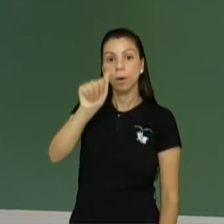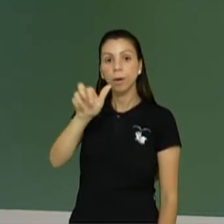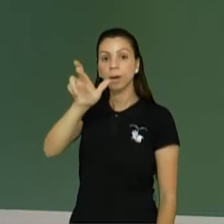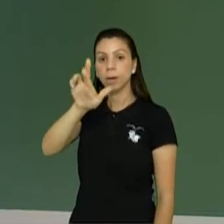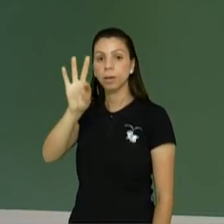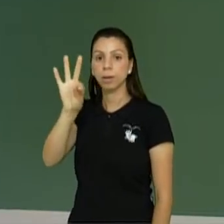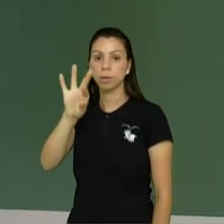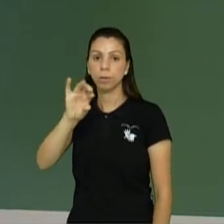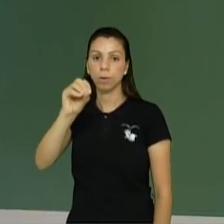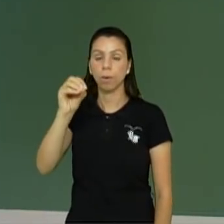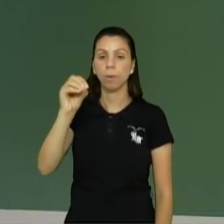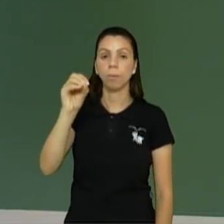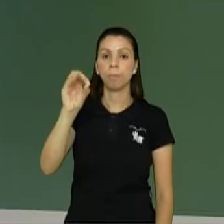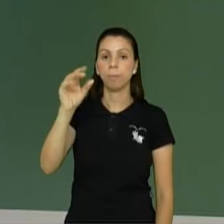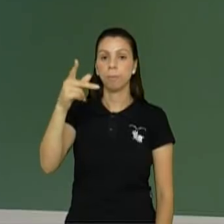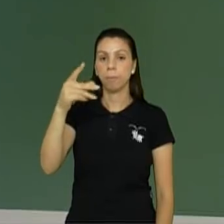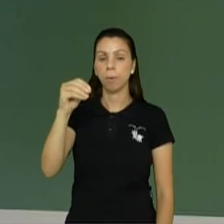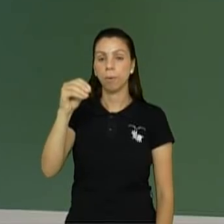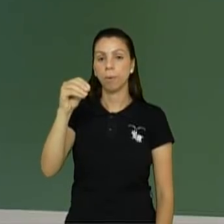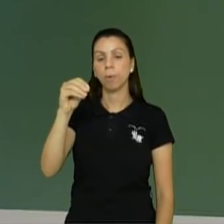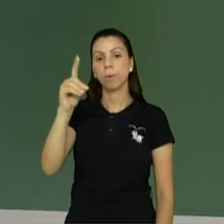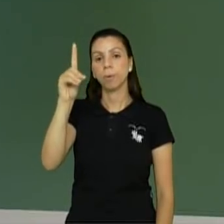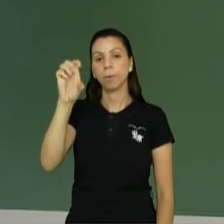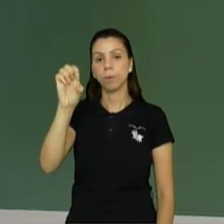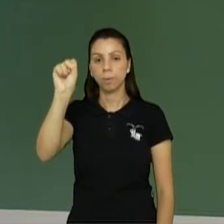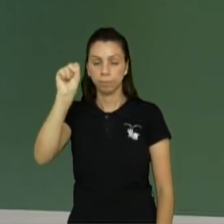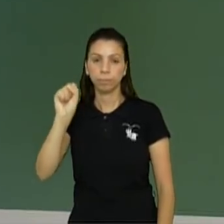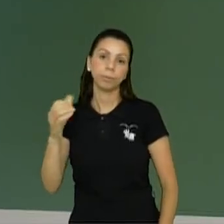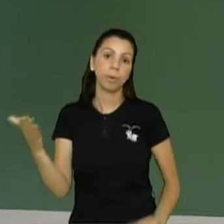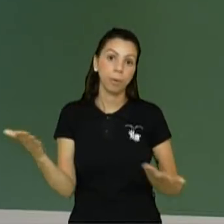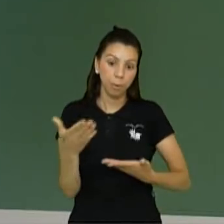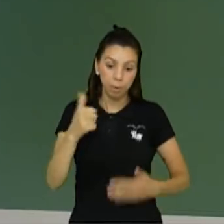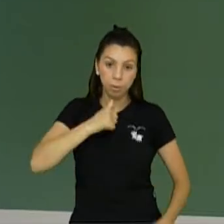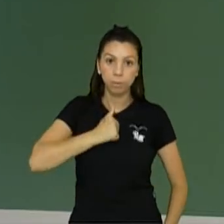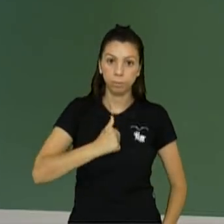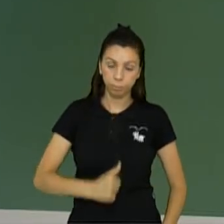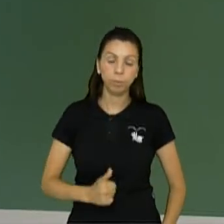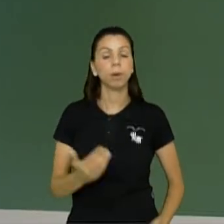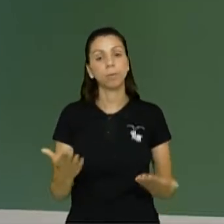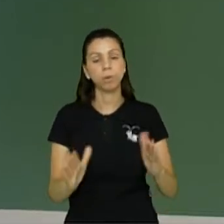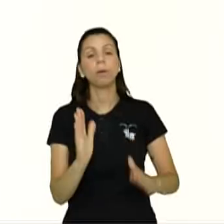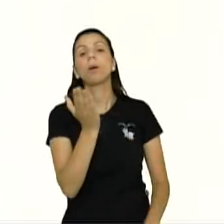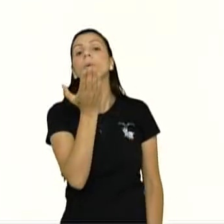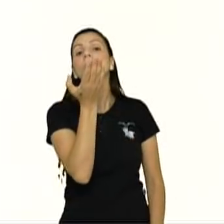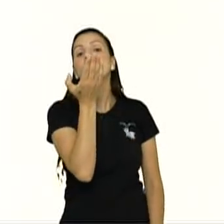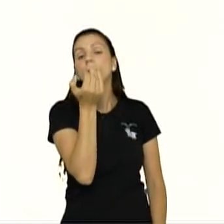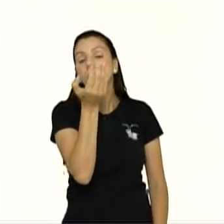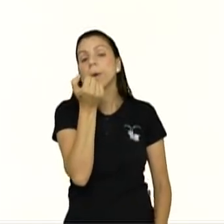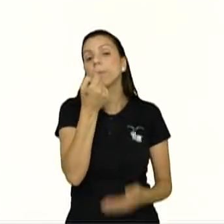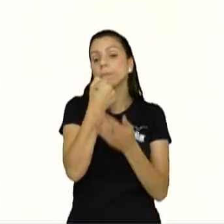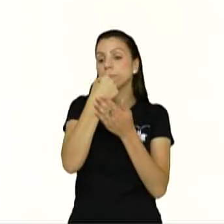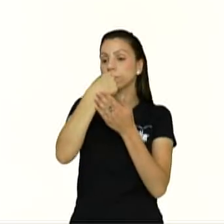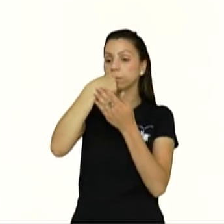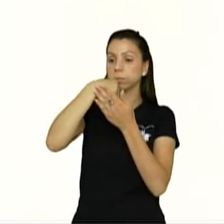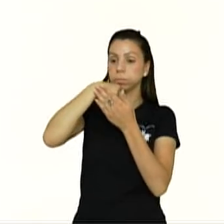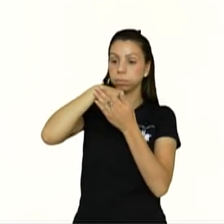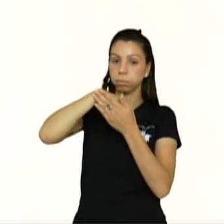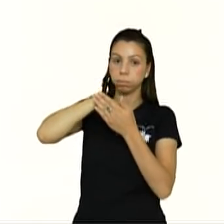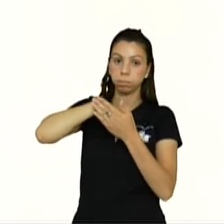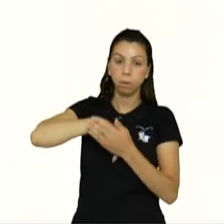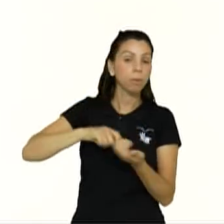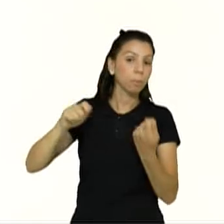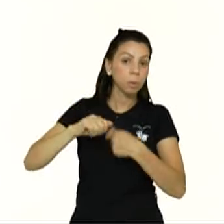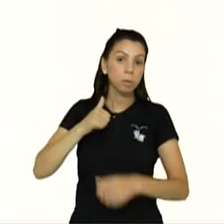ok? Falando agora sobre a excreção desses animais, ele comeu, fez lá a digestão e ele vai precisar eliminar aquilo que ele